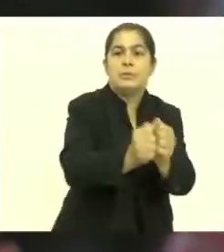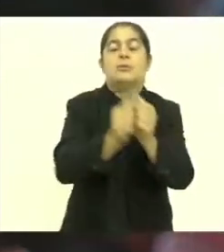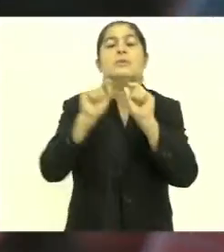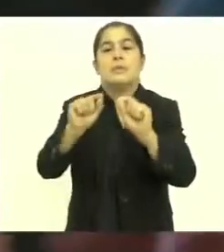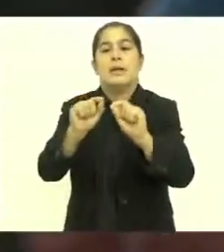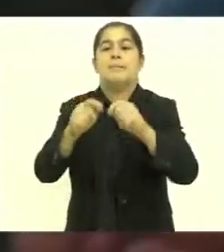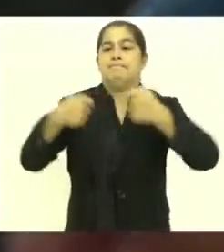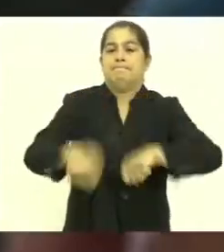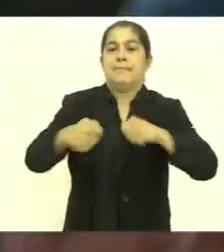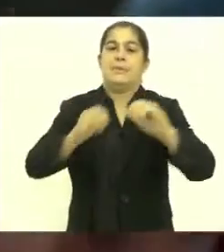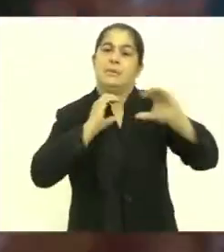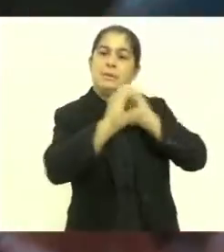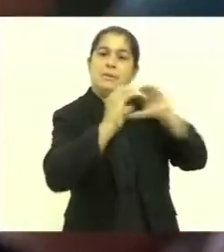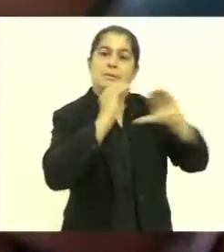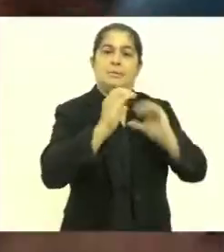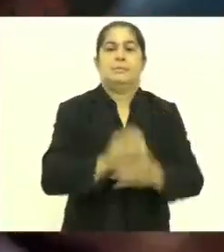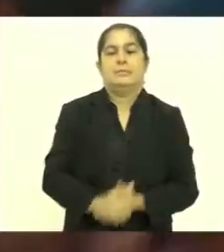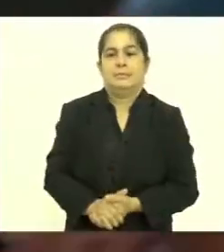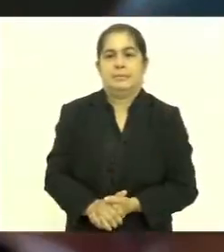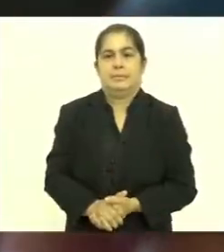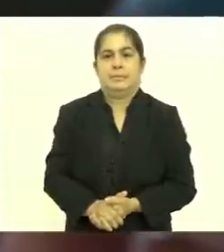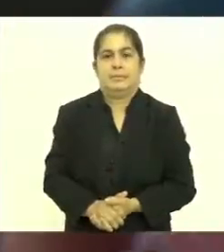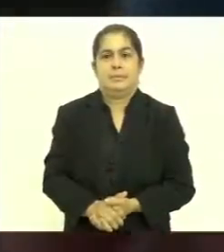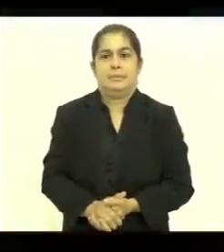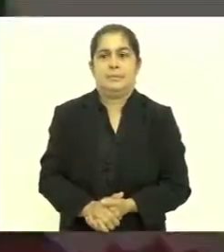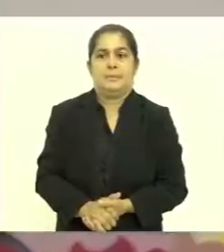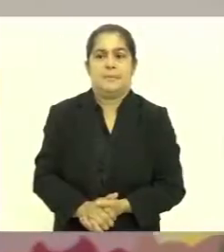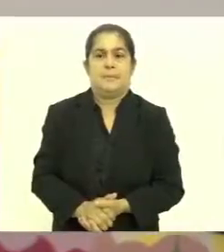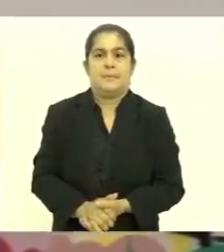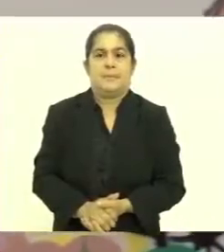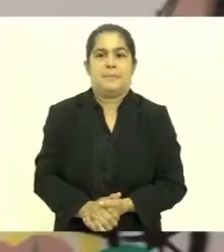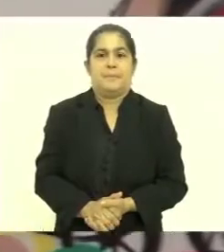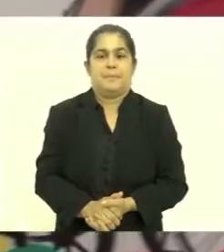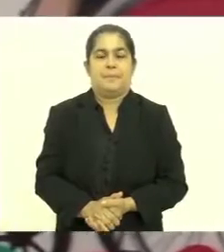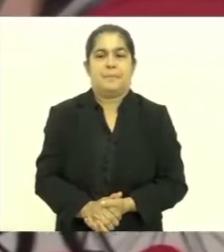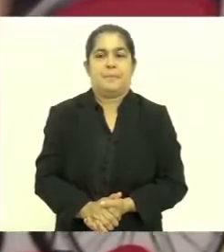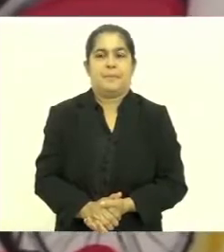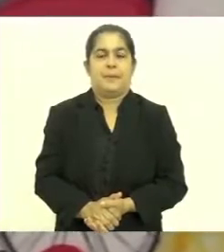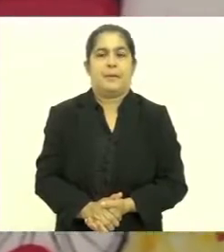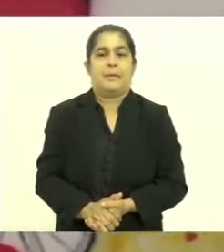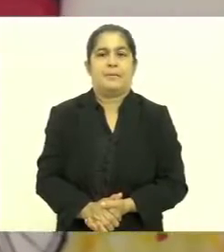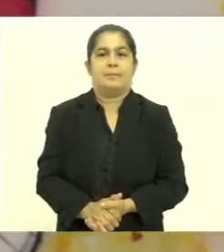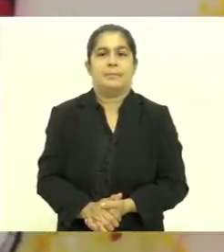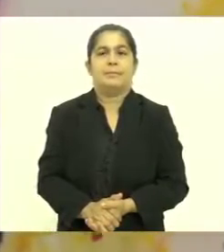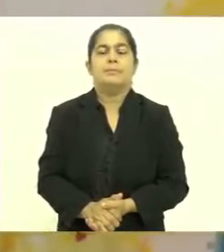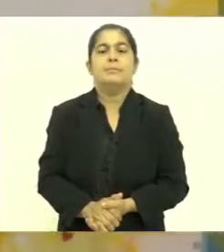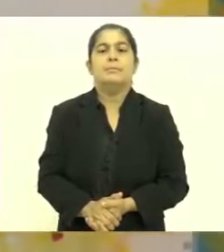a presença de um intérprete de Libras no momento que o surdo precisa.